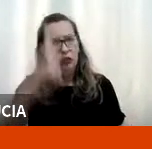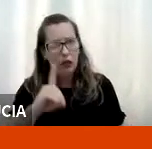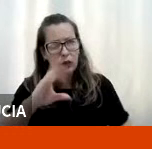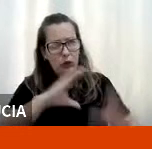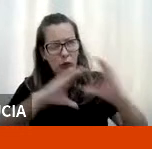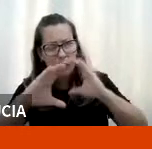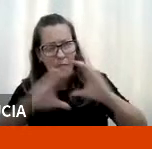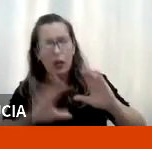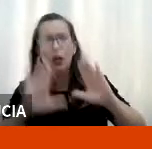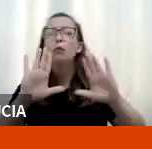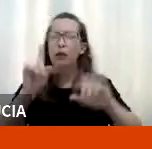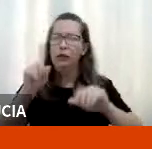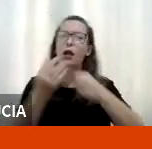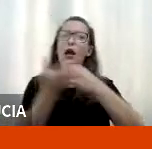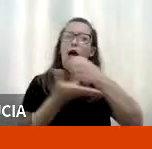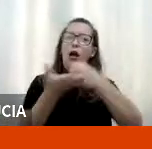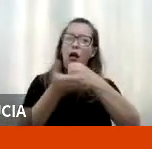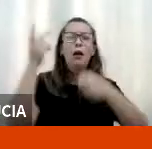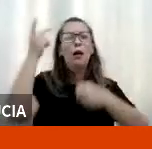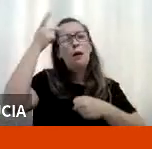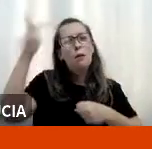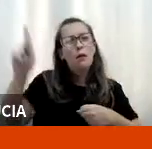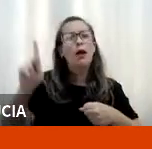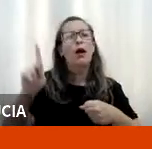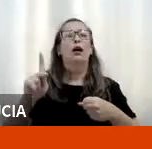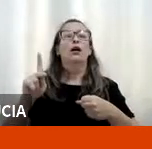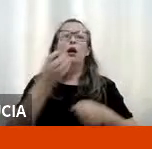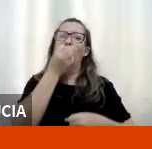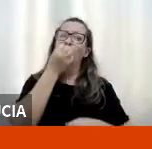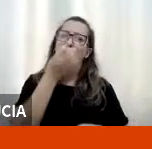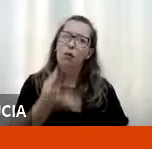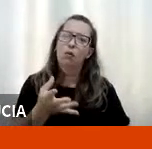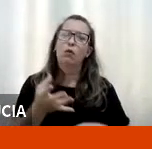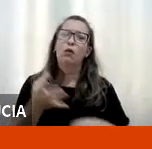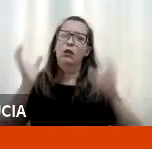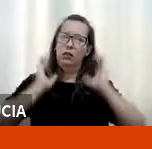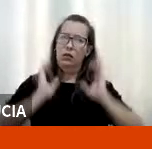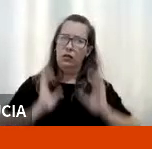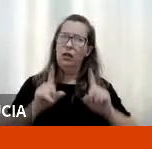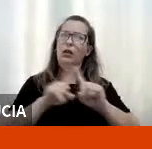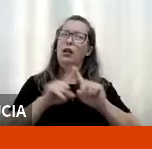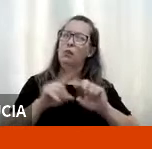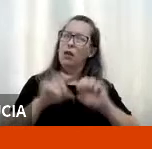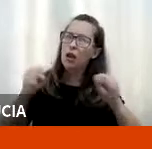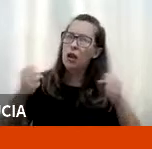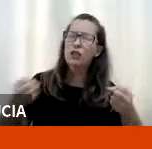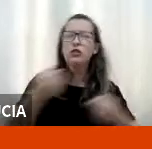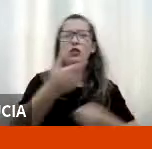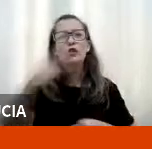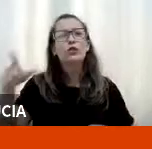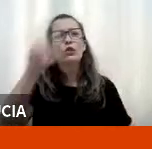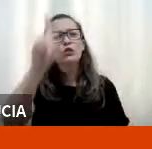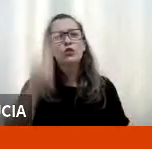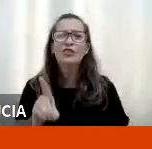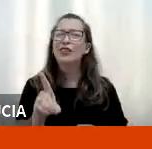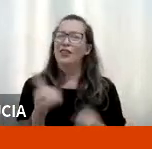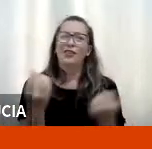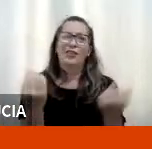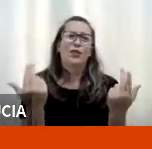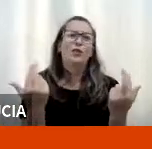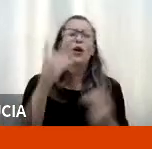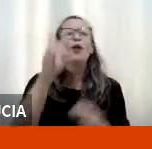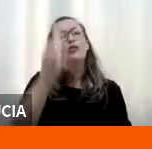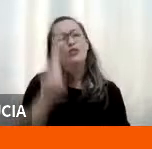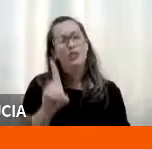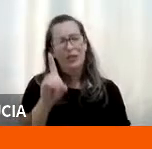base para o exercício da cidadania e a garantia de outros direitos, como o próprio direito à